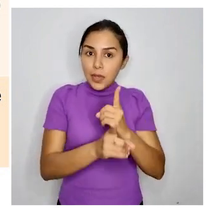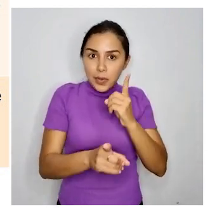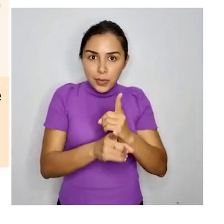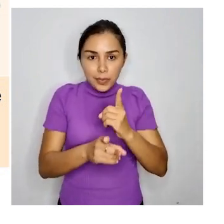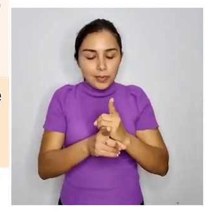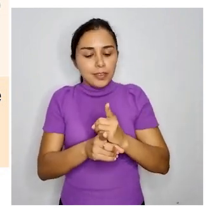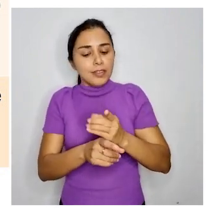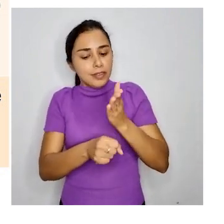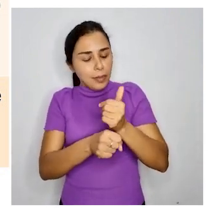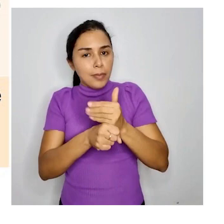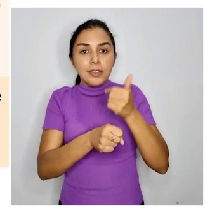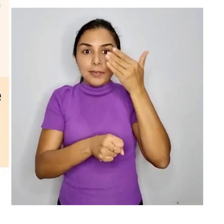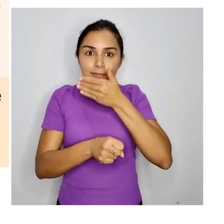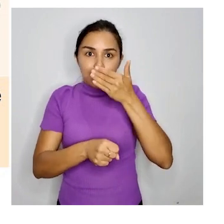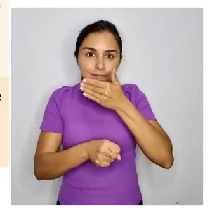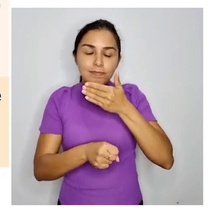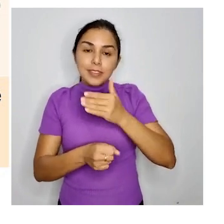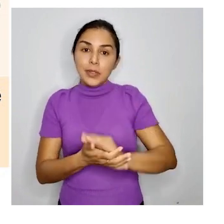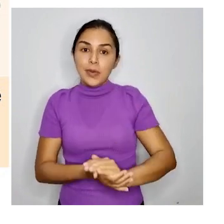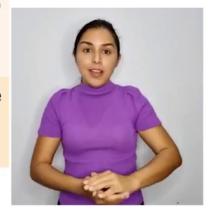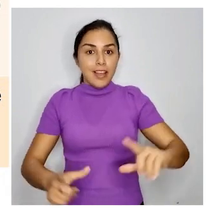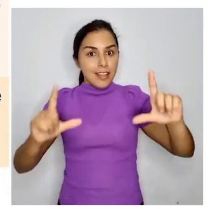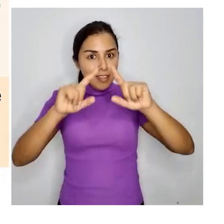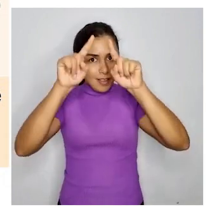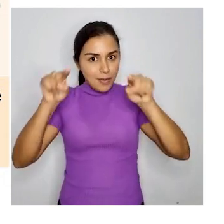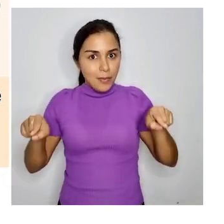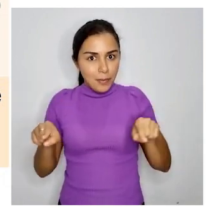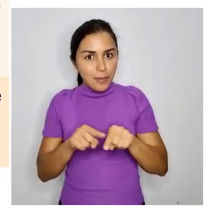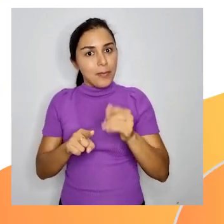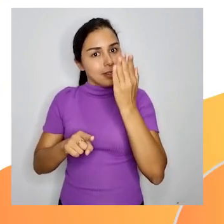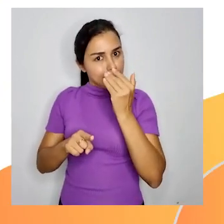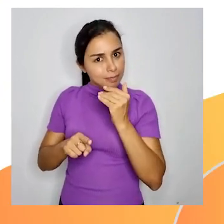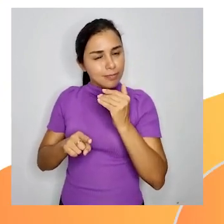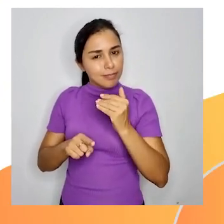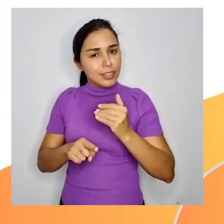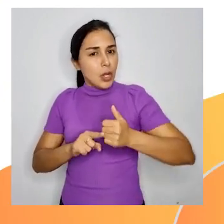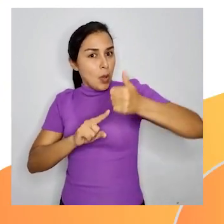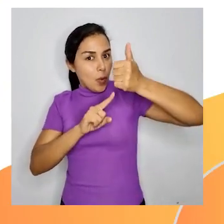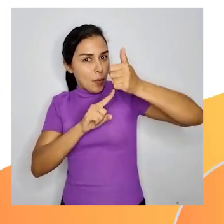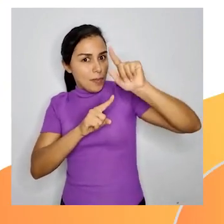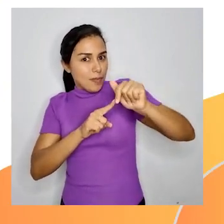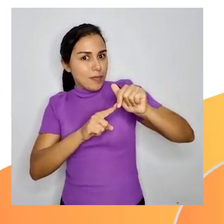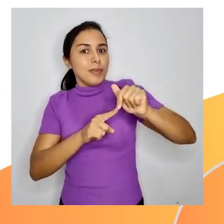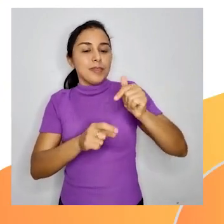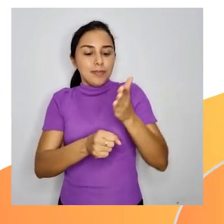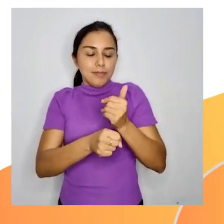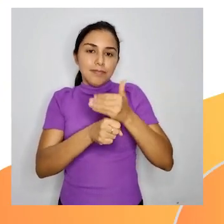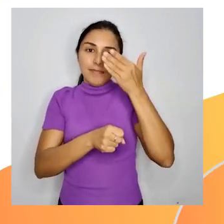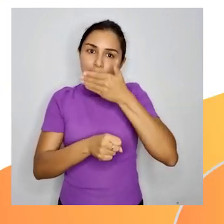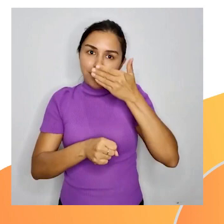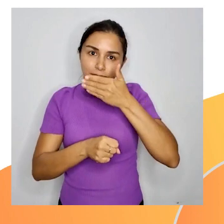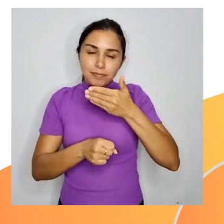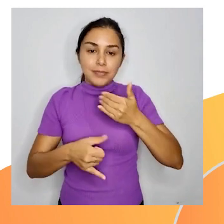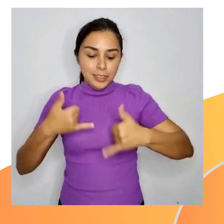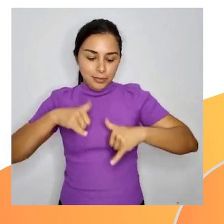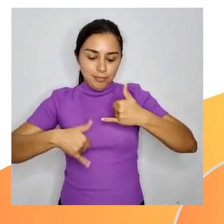carboidratos. A batata doce está na base da pirâmide. Por quê? Ela é uma fonte de carboidratos que fornece energia para o nosso organismo.